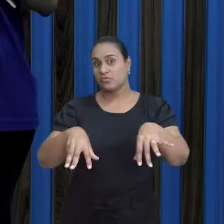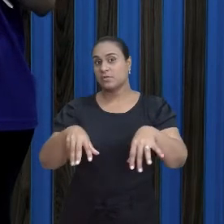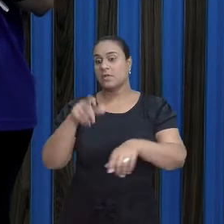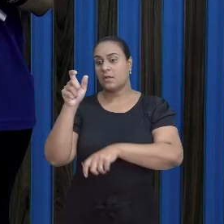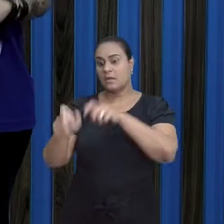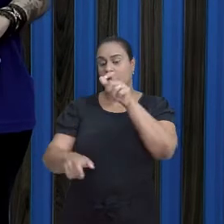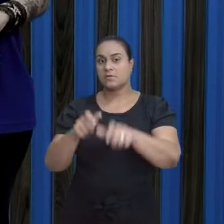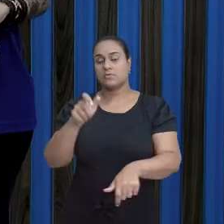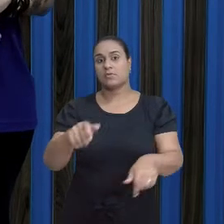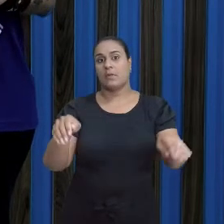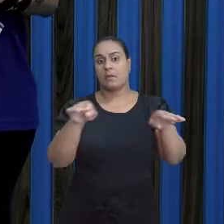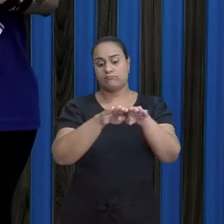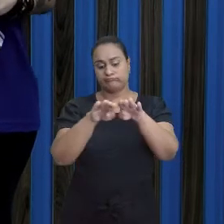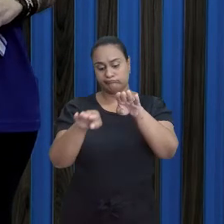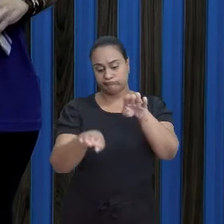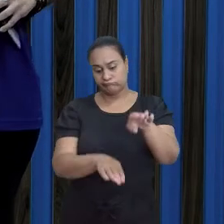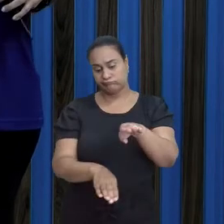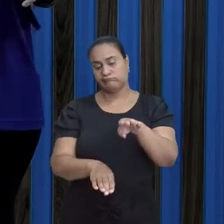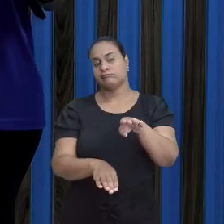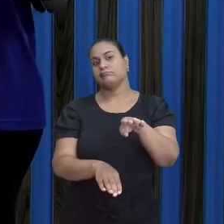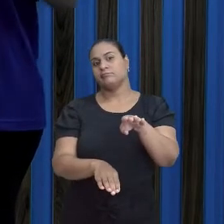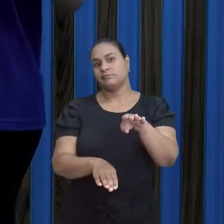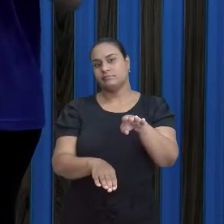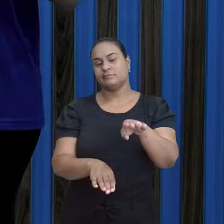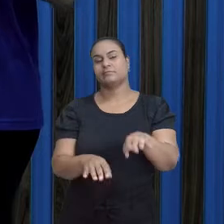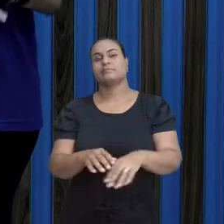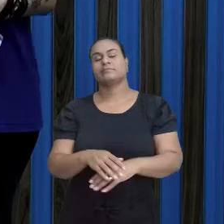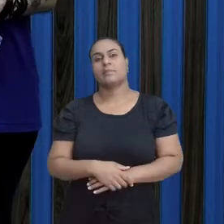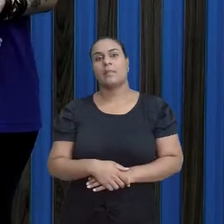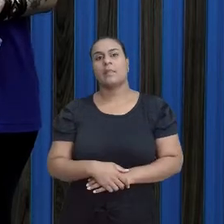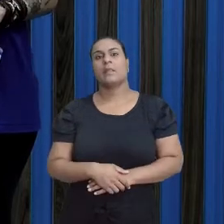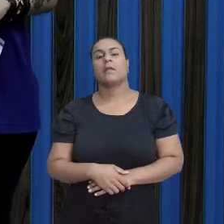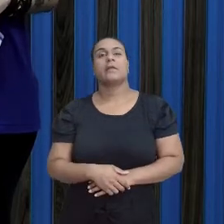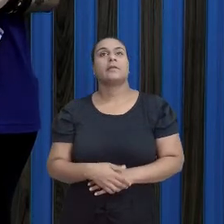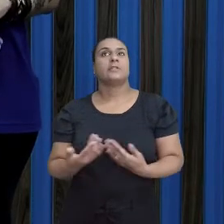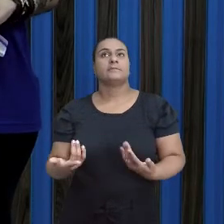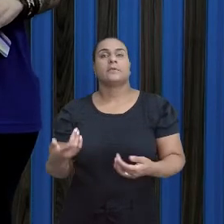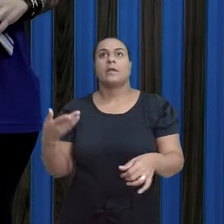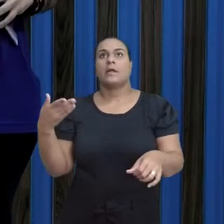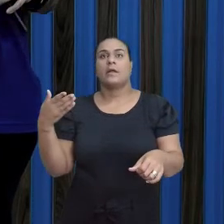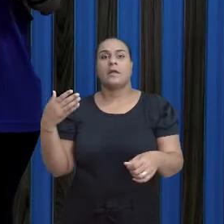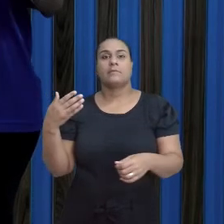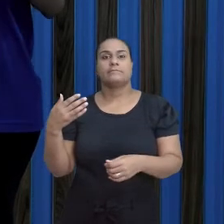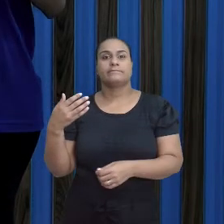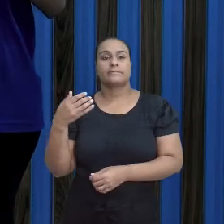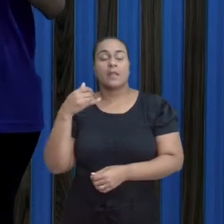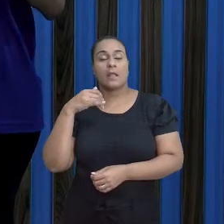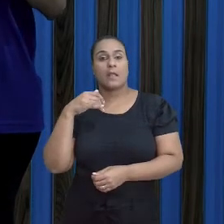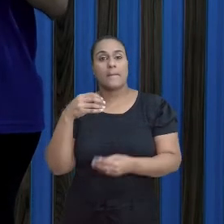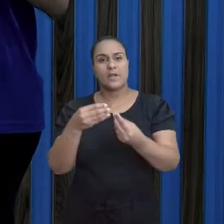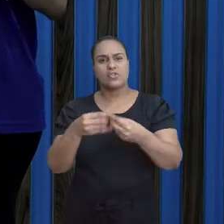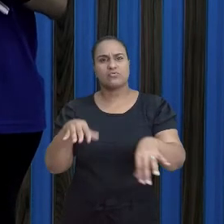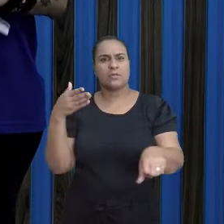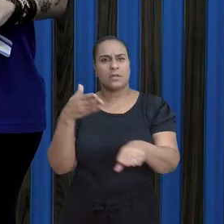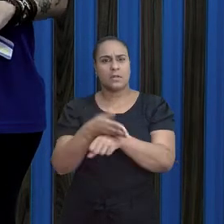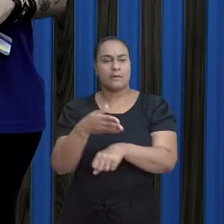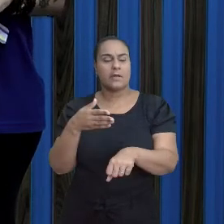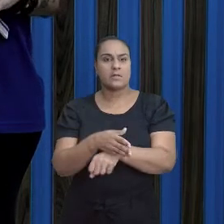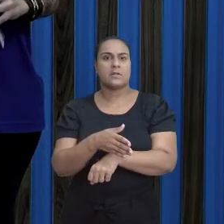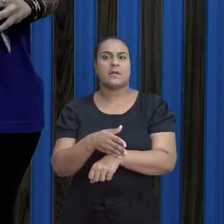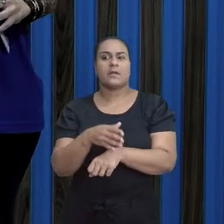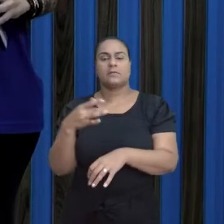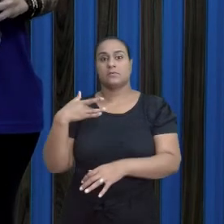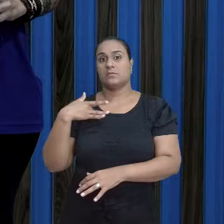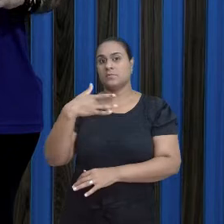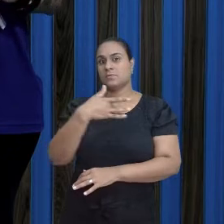Afeta a desigualdade, afeta a questões do acesso, né? Afeta questões de saúde.